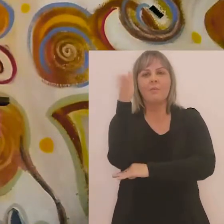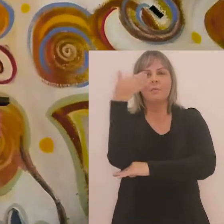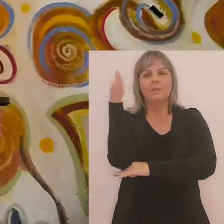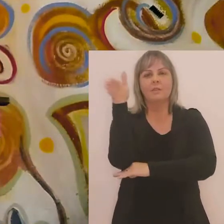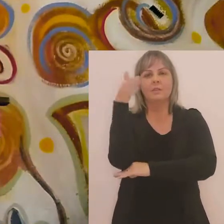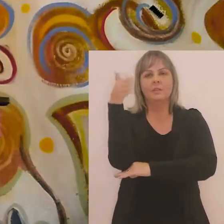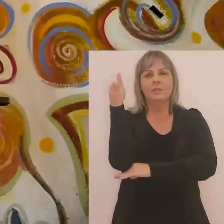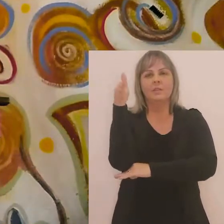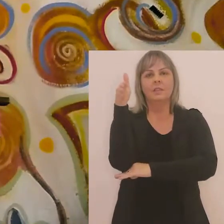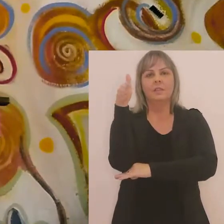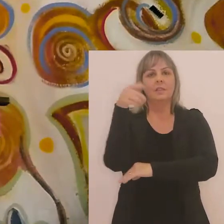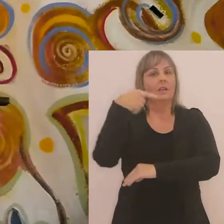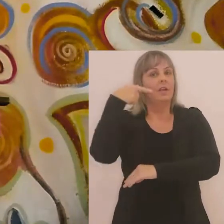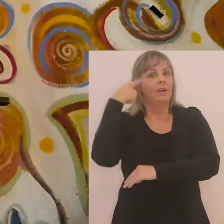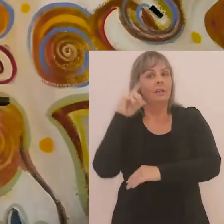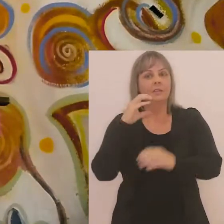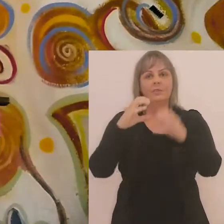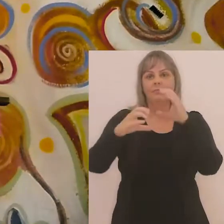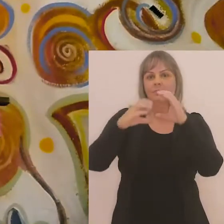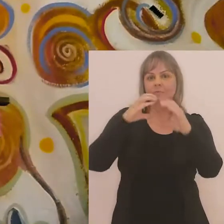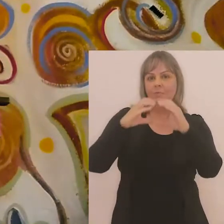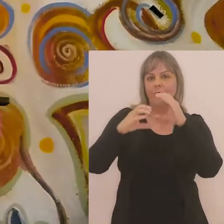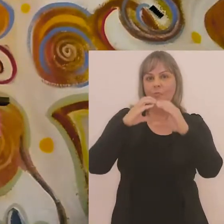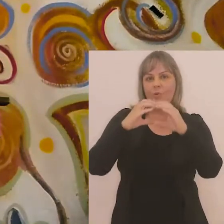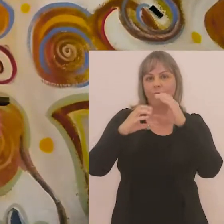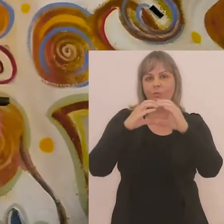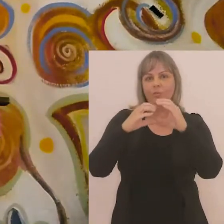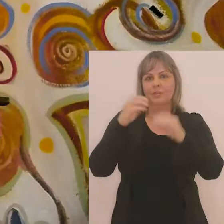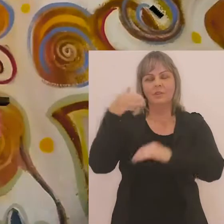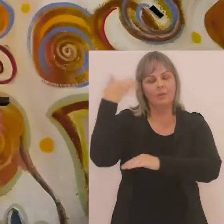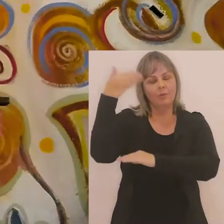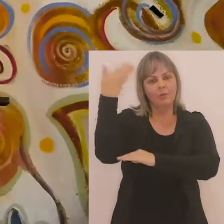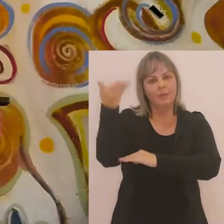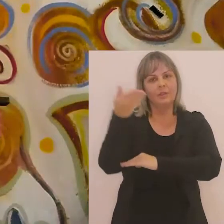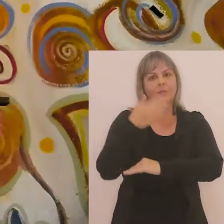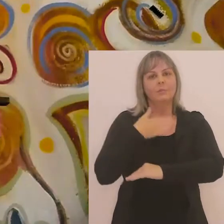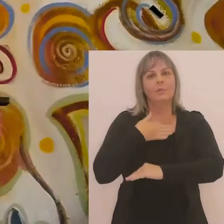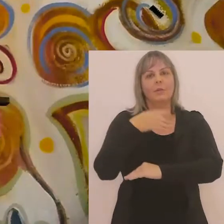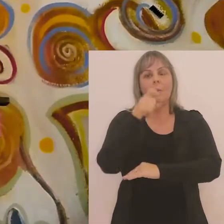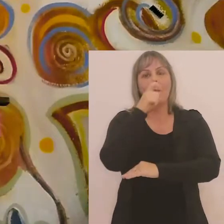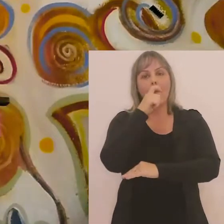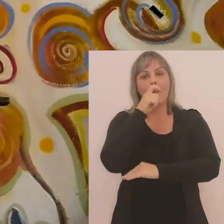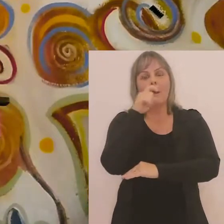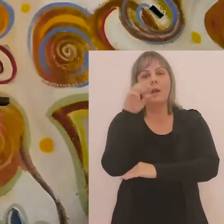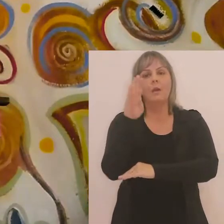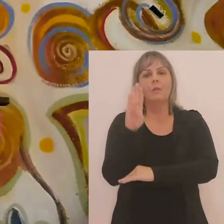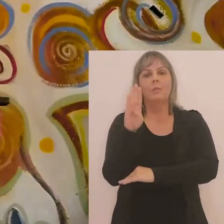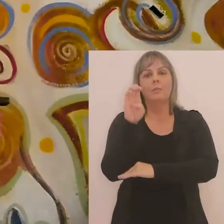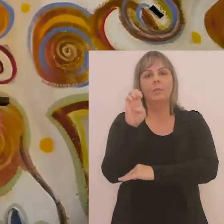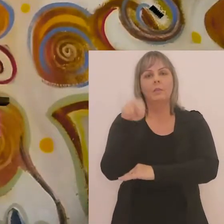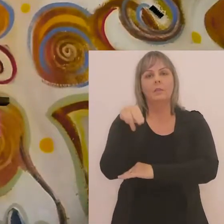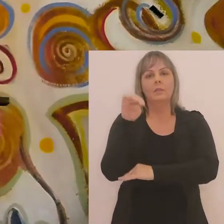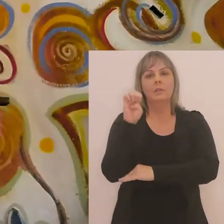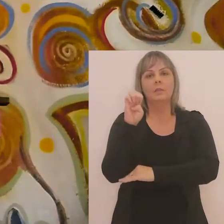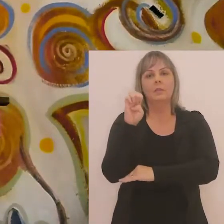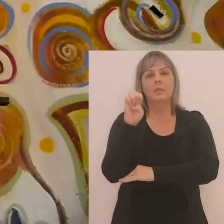homenagem ao meu pai né Benedito Antônio Gonçalves de Minas Gerais